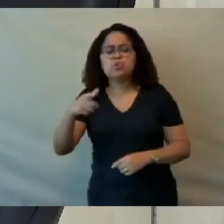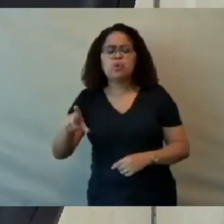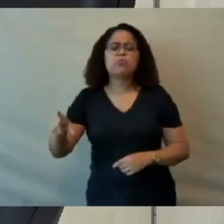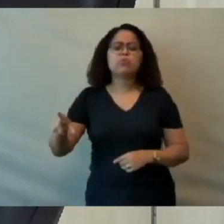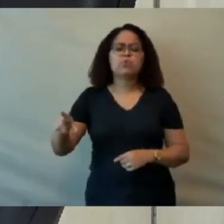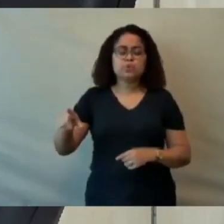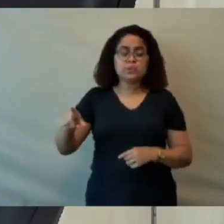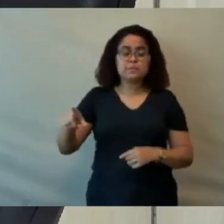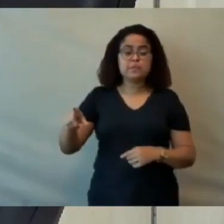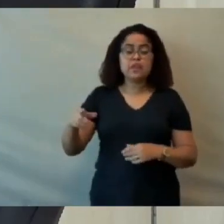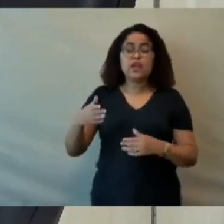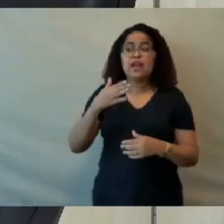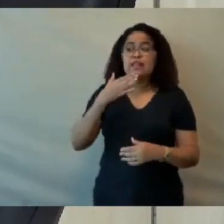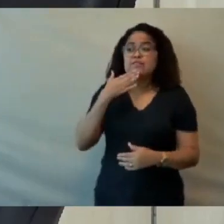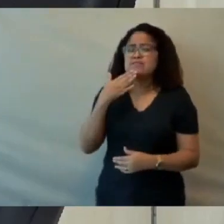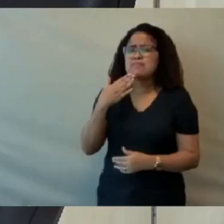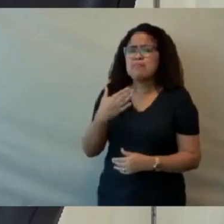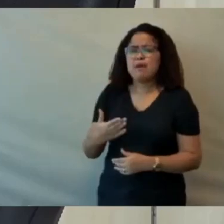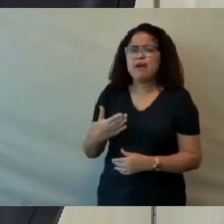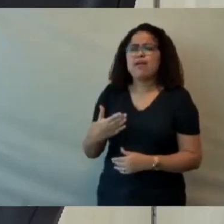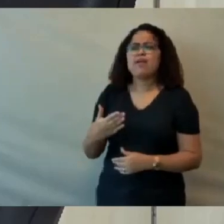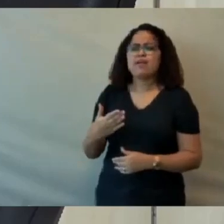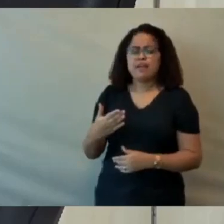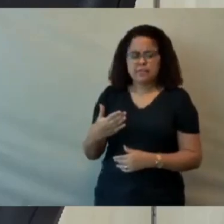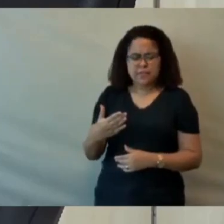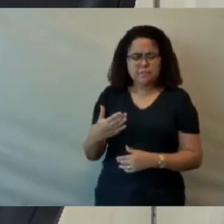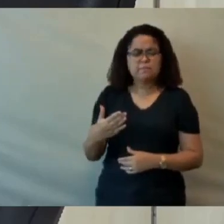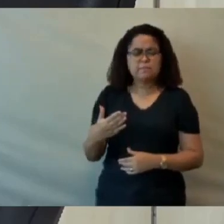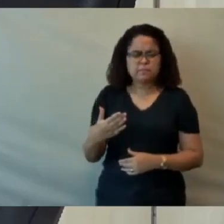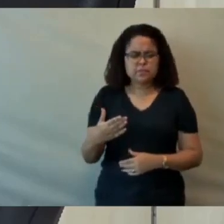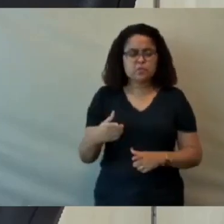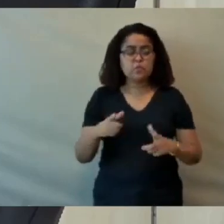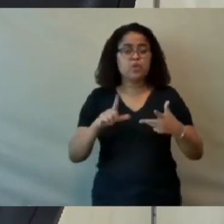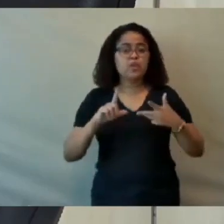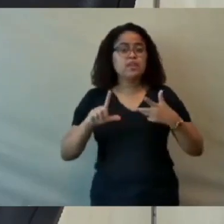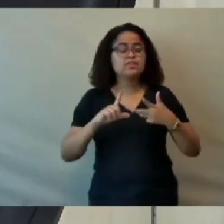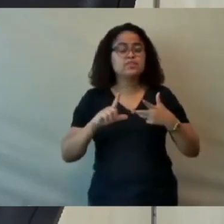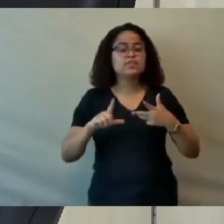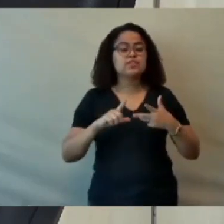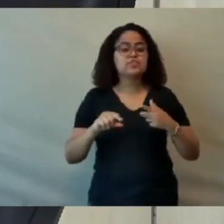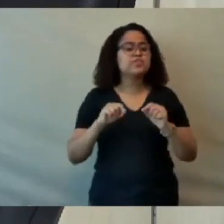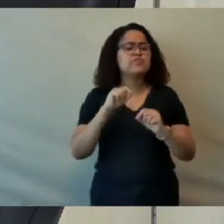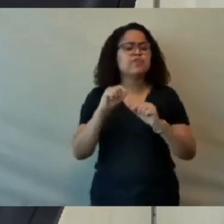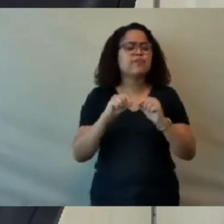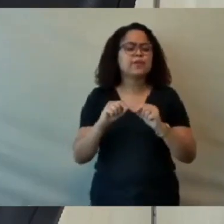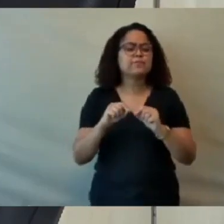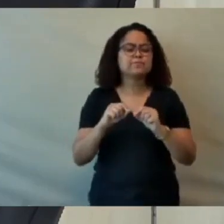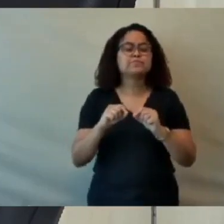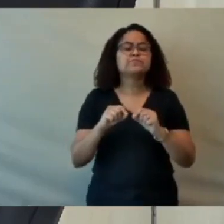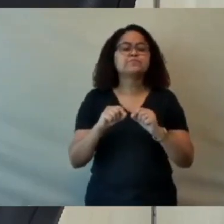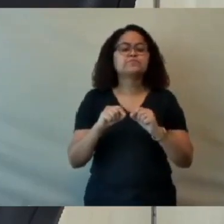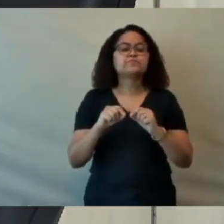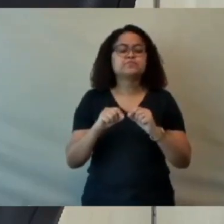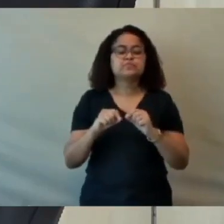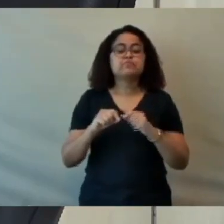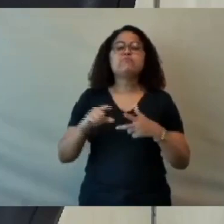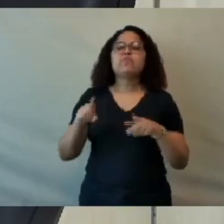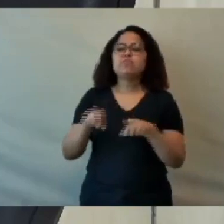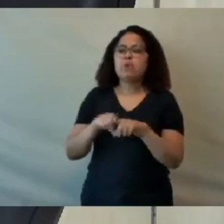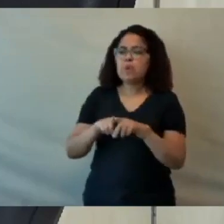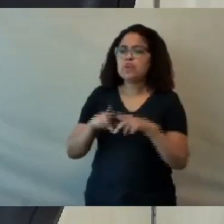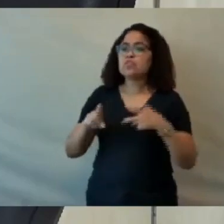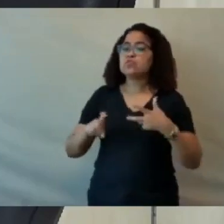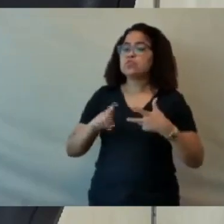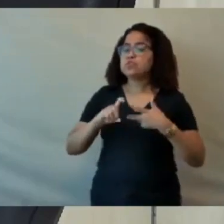pedem da parte do legislativo e, inclusive, do executivo, um suporte para esse